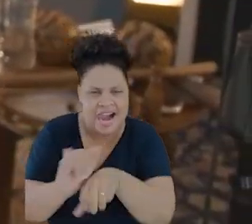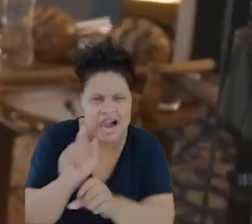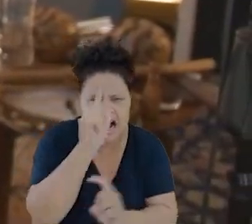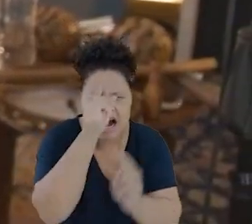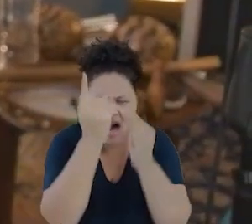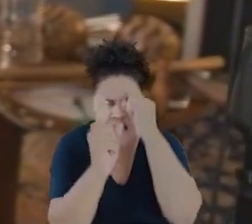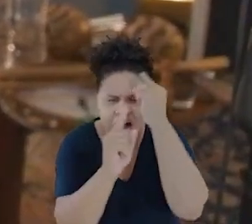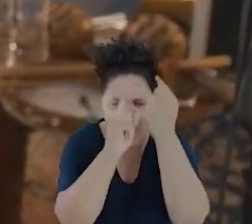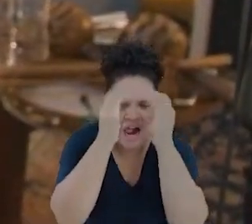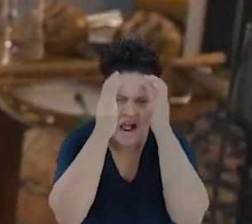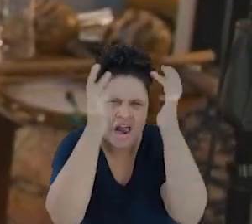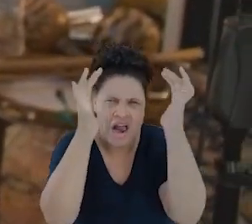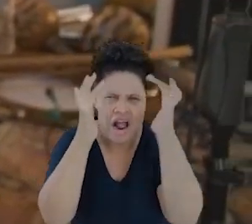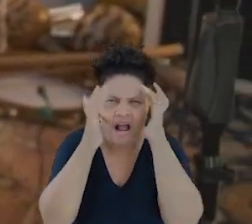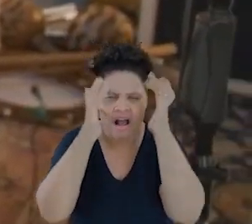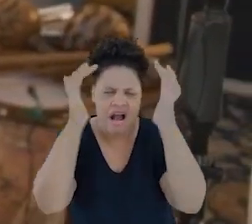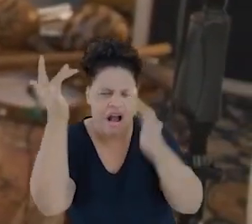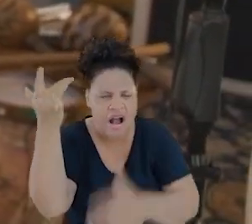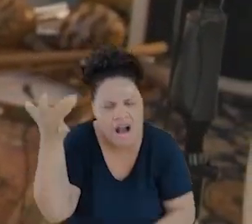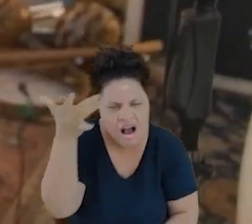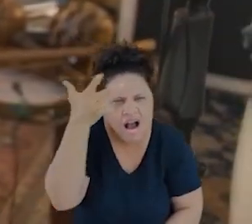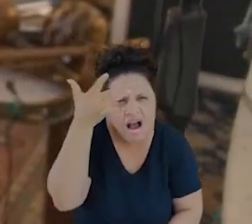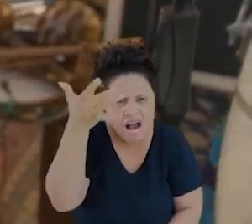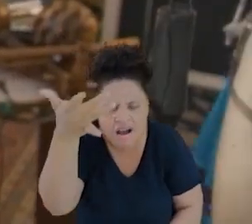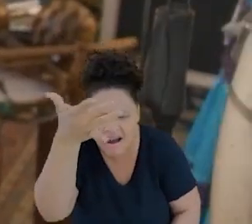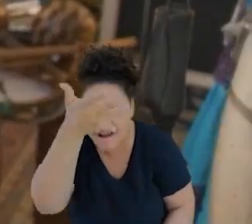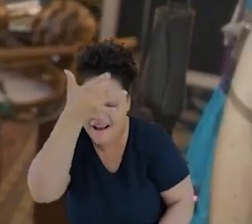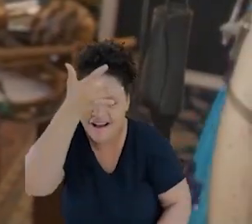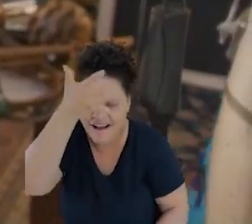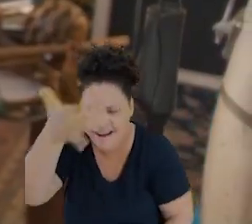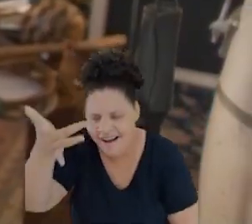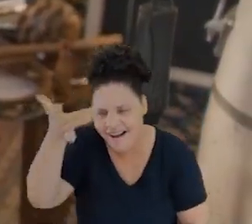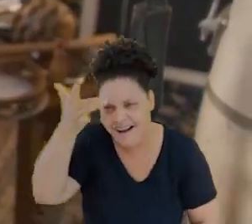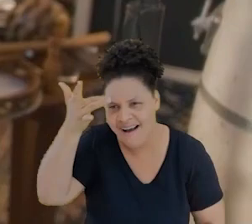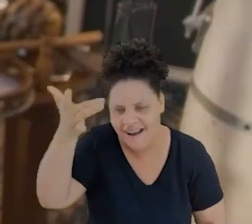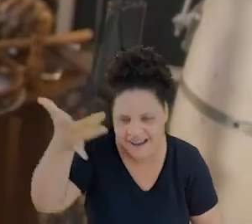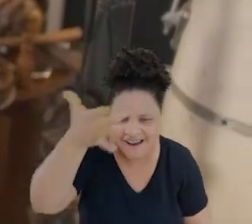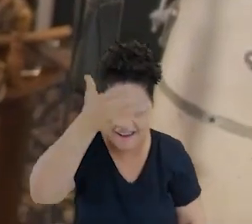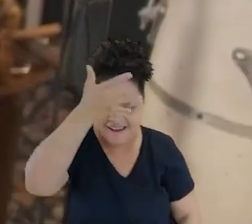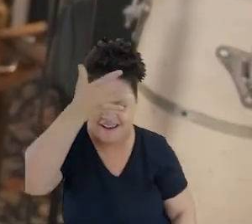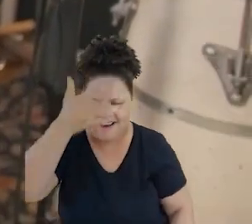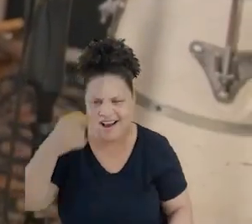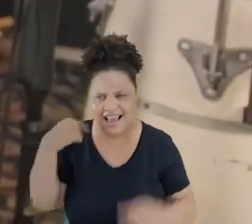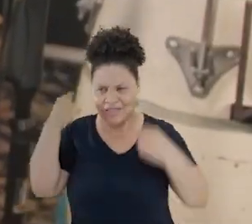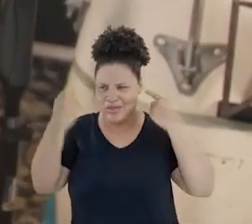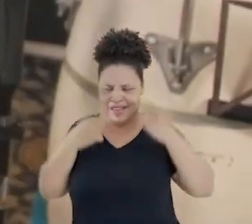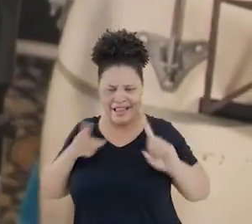Cuidando da minha mente. Vou chegando no repente. Pra nem pensar em doidar.